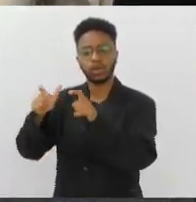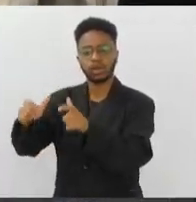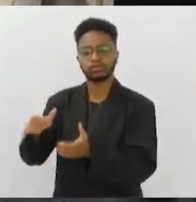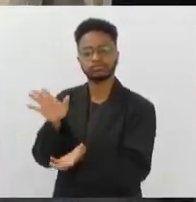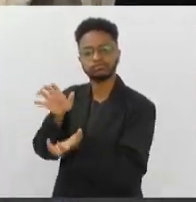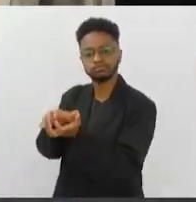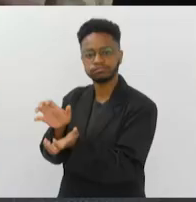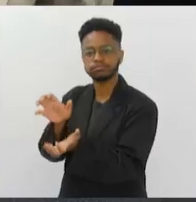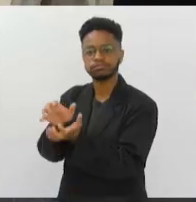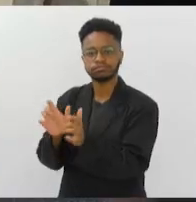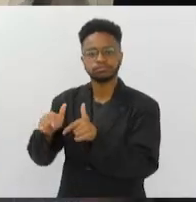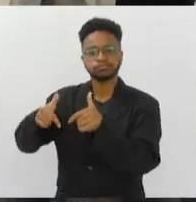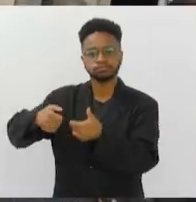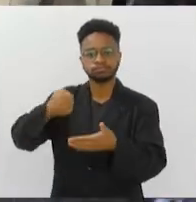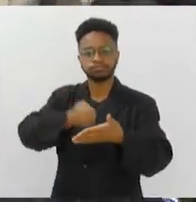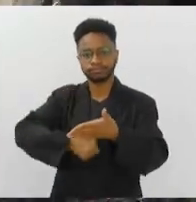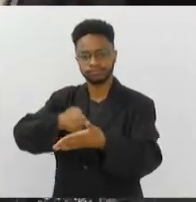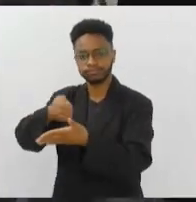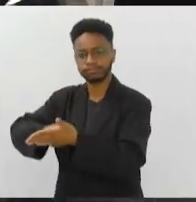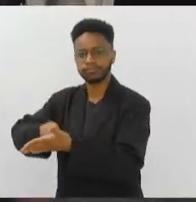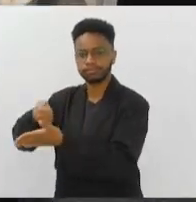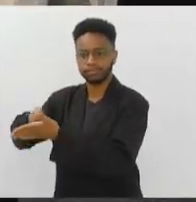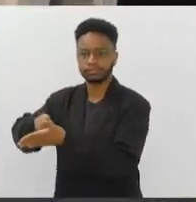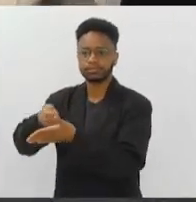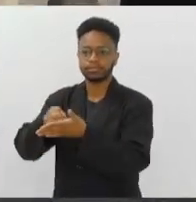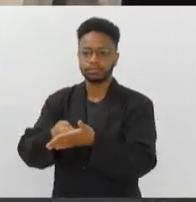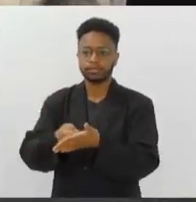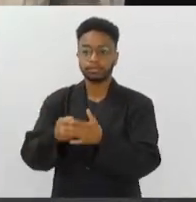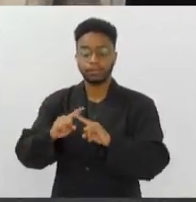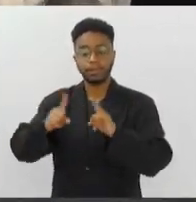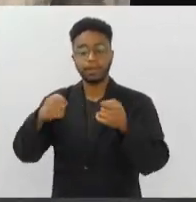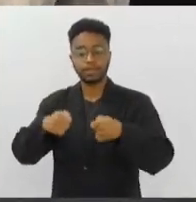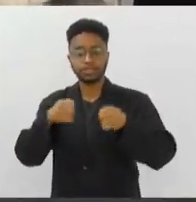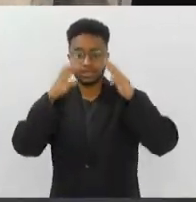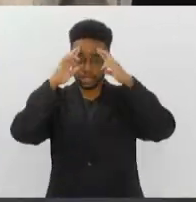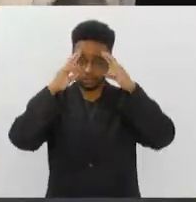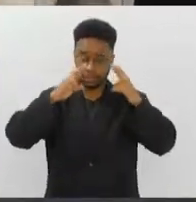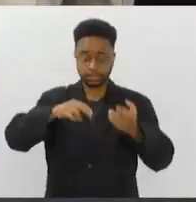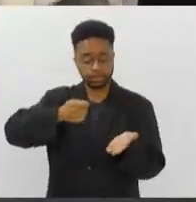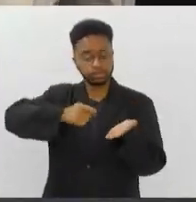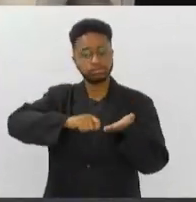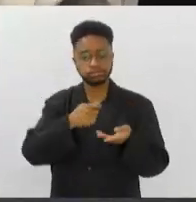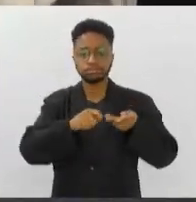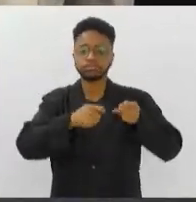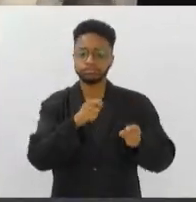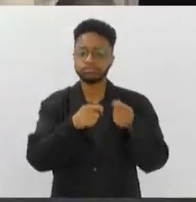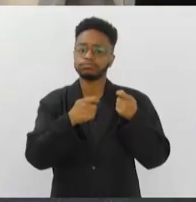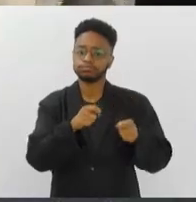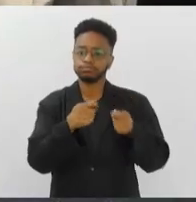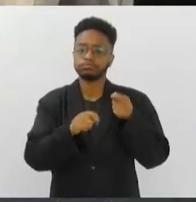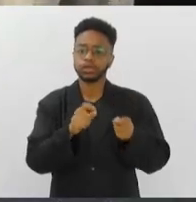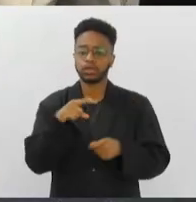na batalha. Mas tem que respeitar meu tamborim, não existe